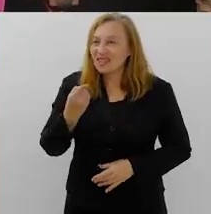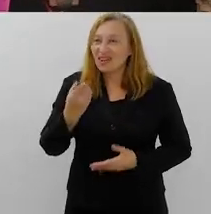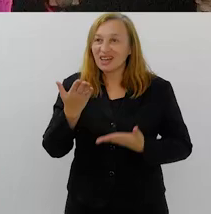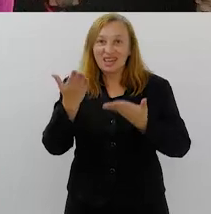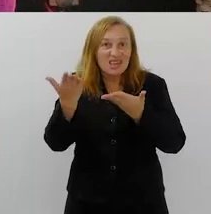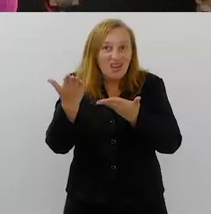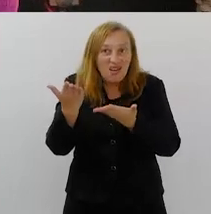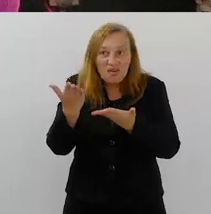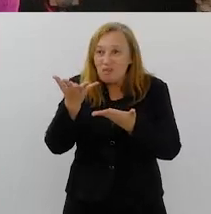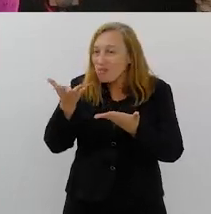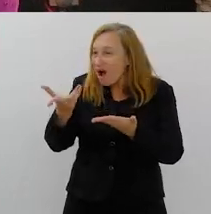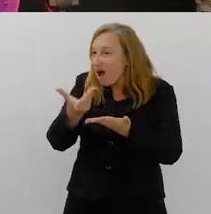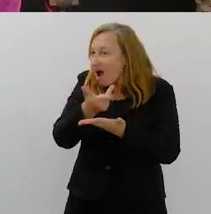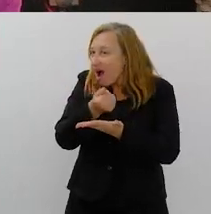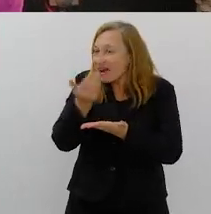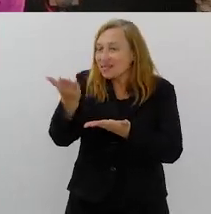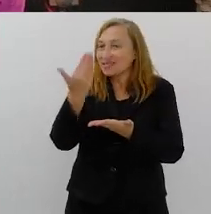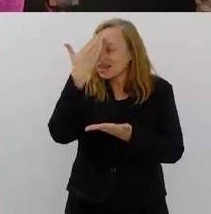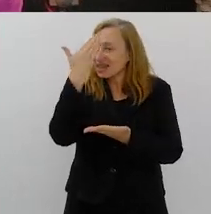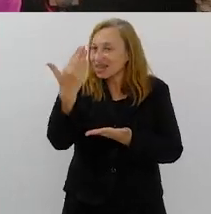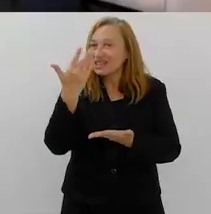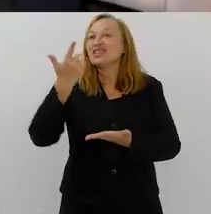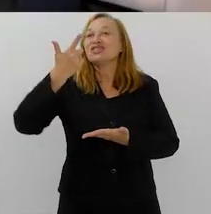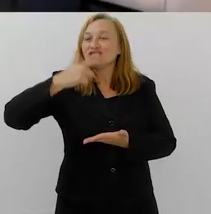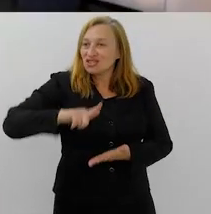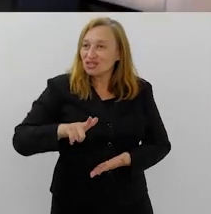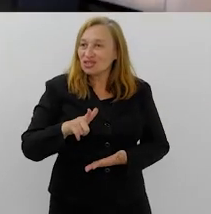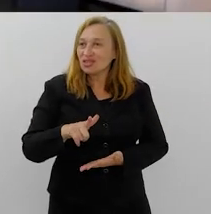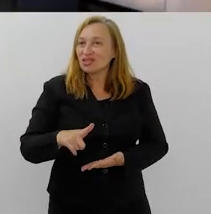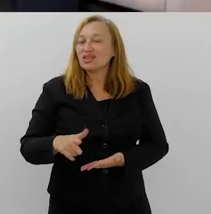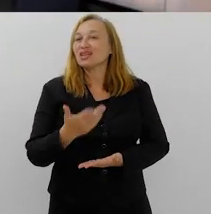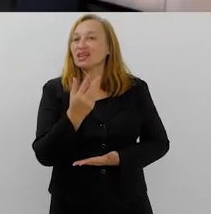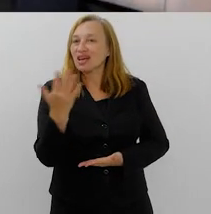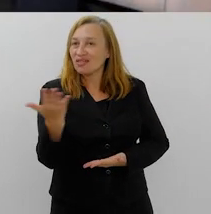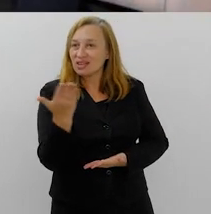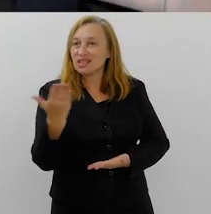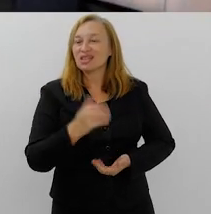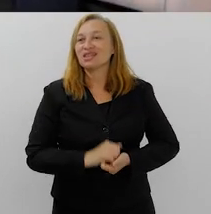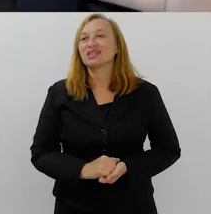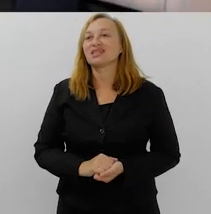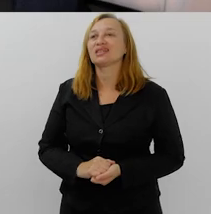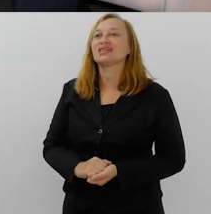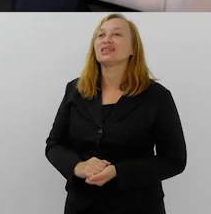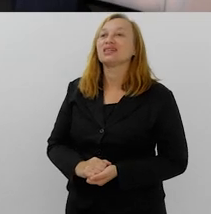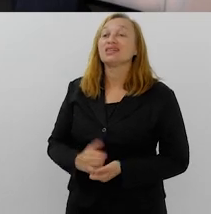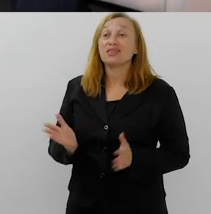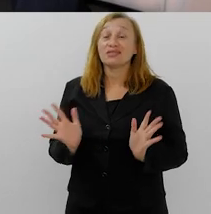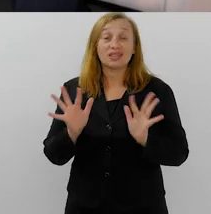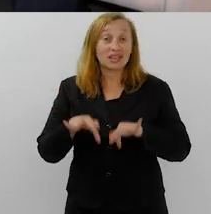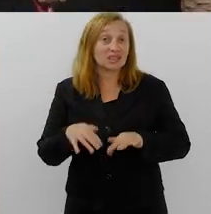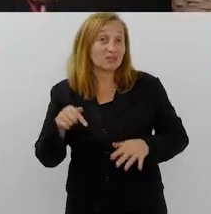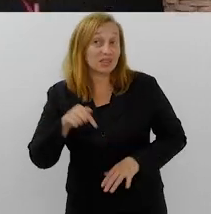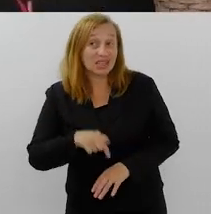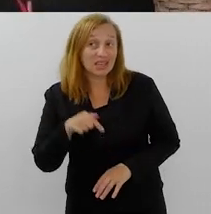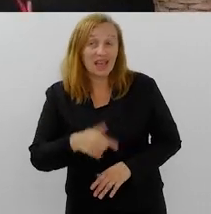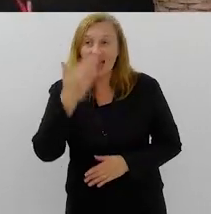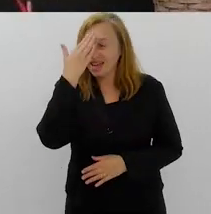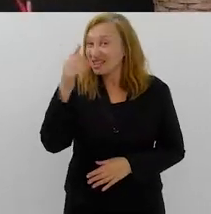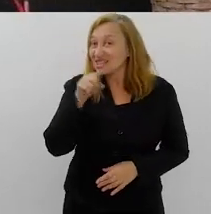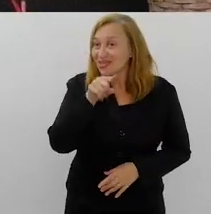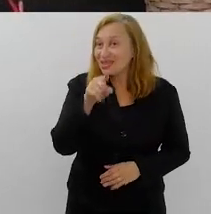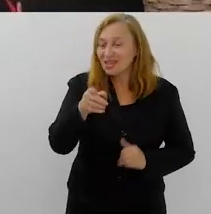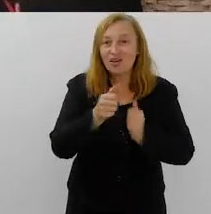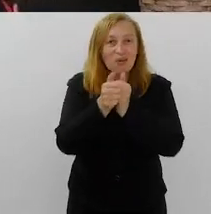porque temos uma vírgul zinha aqui ó incrível gigante gostaria de agradecer mais uma vez a vocês